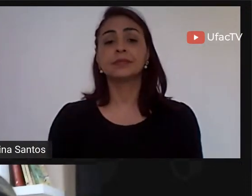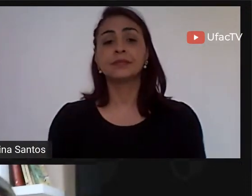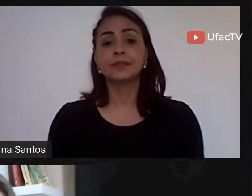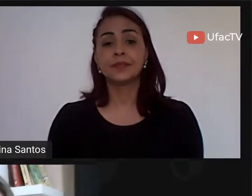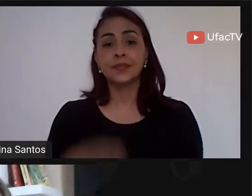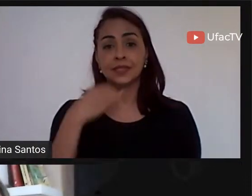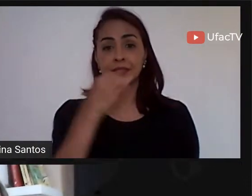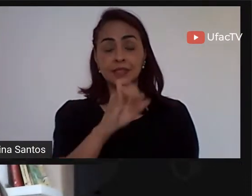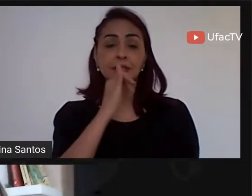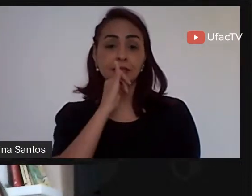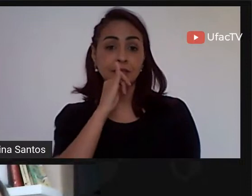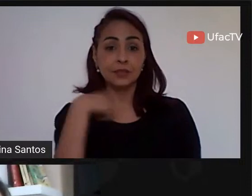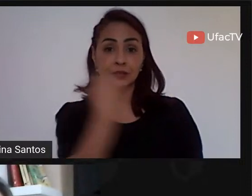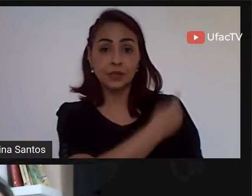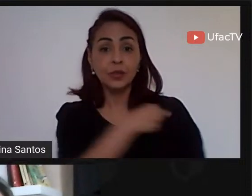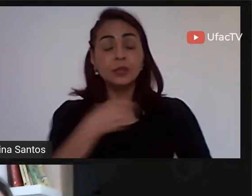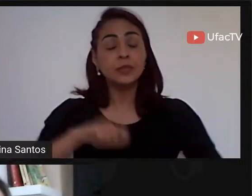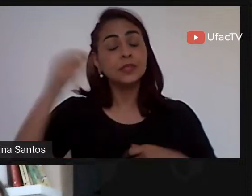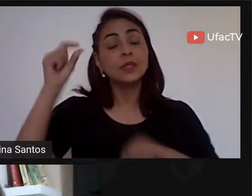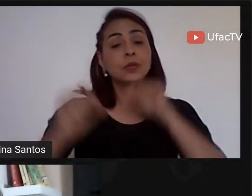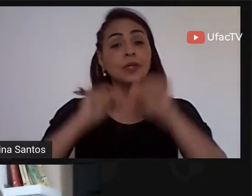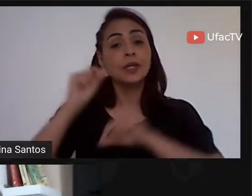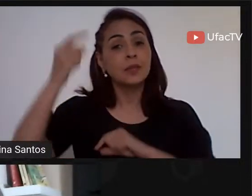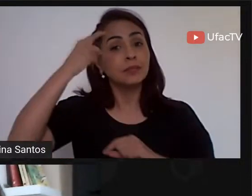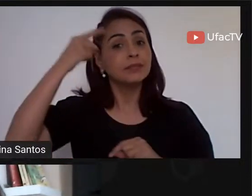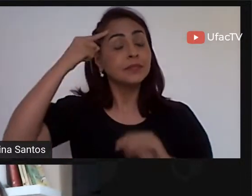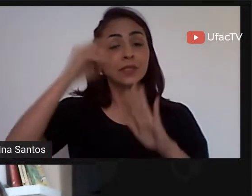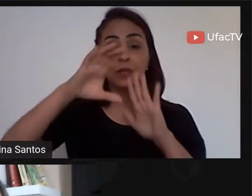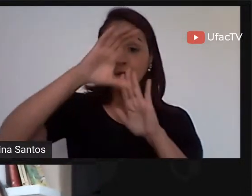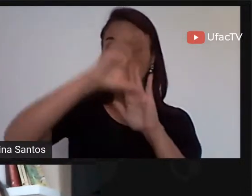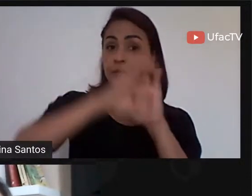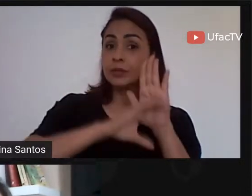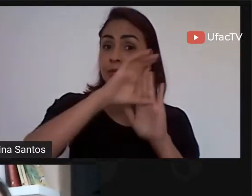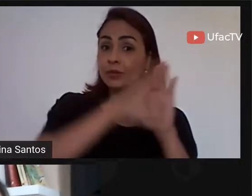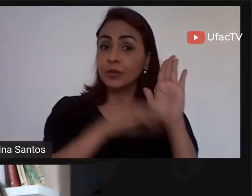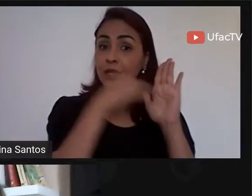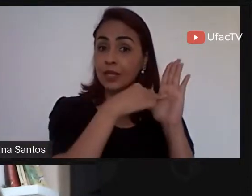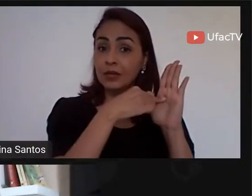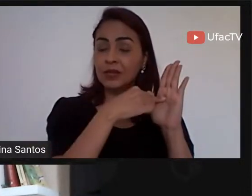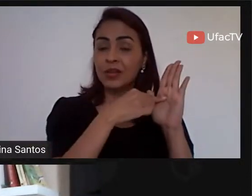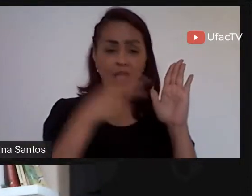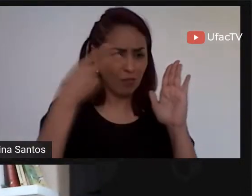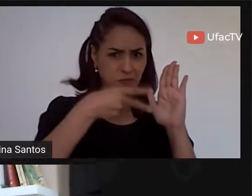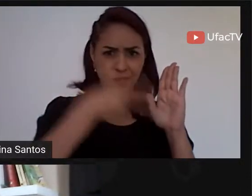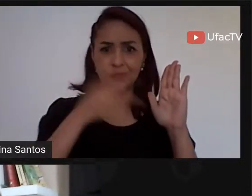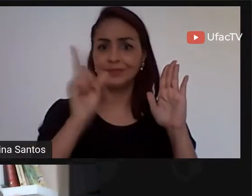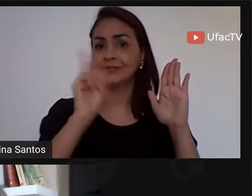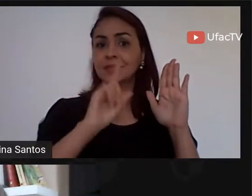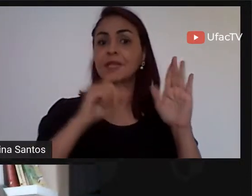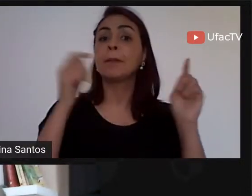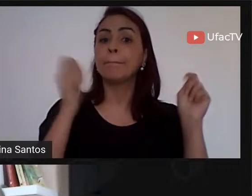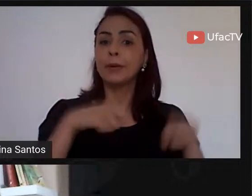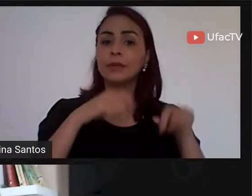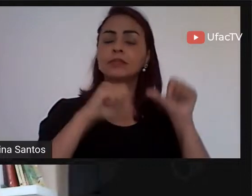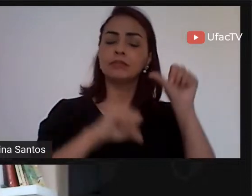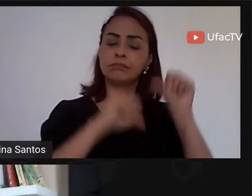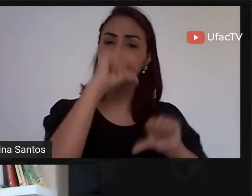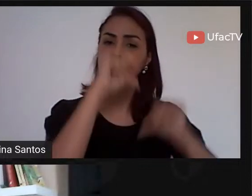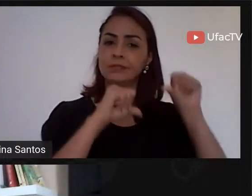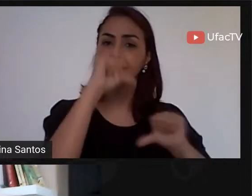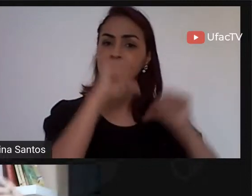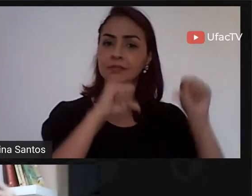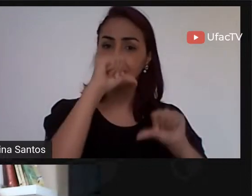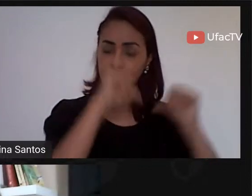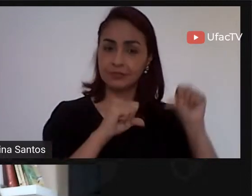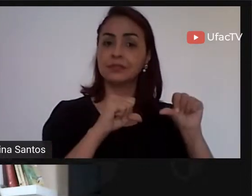o currículo, ele não for compreendido como flexível, né, e se ele não for compreendido como algo que,